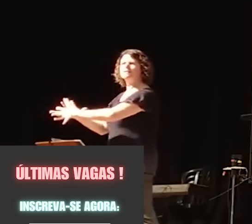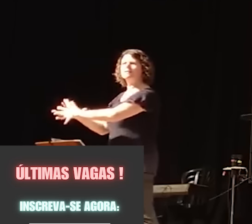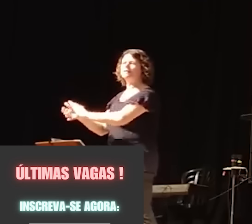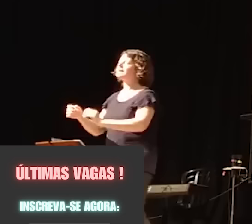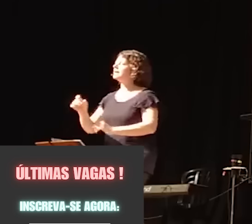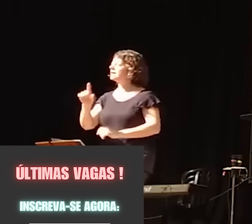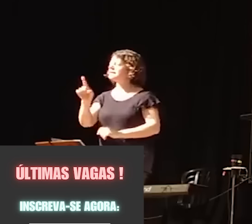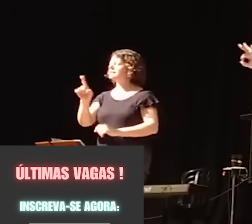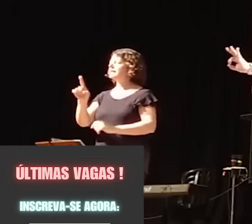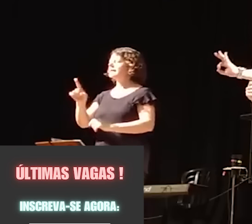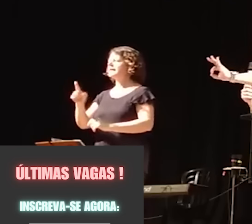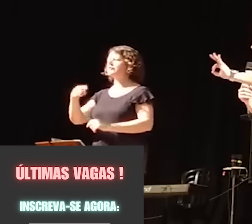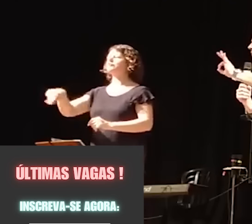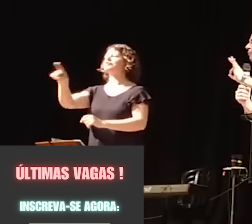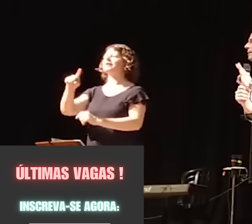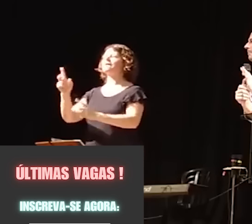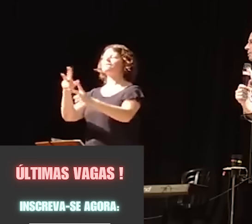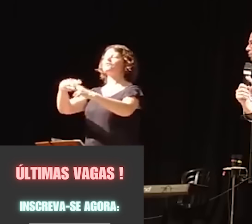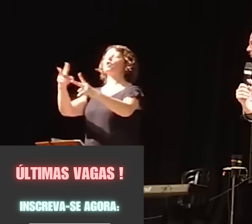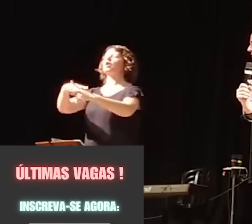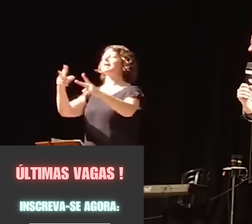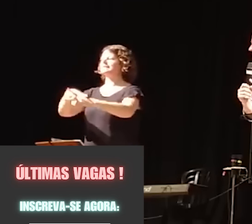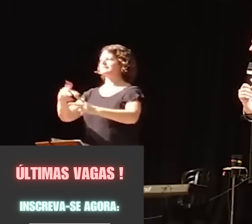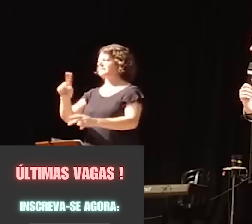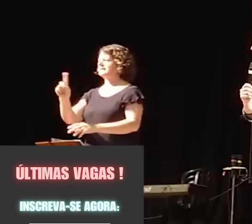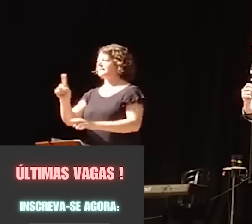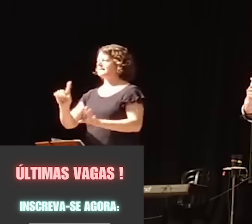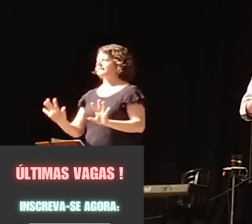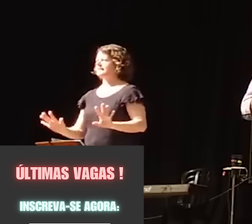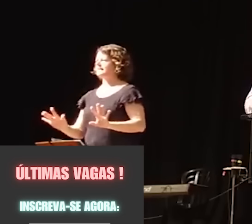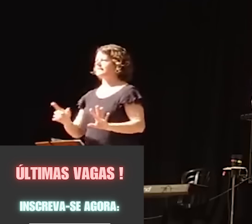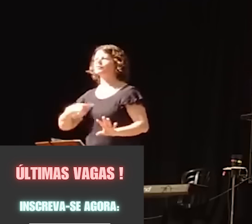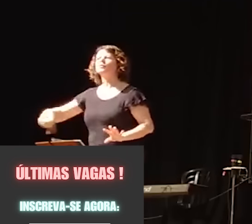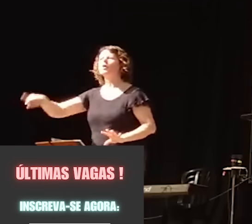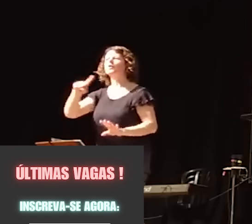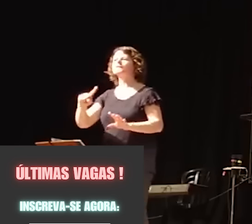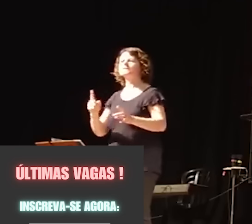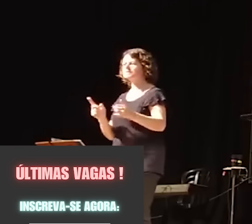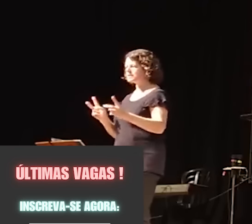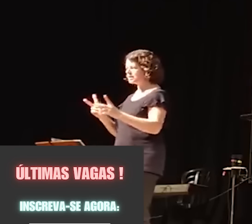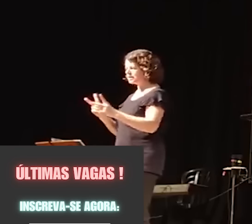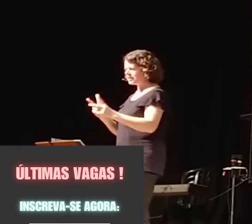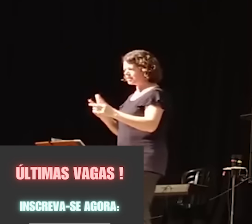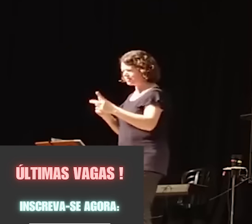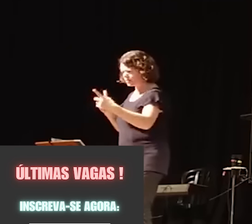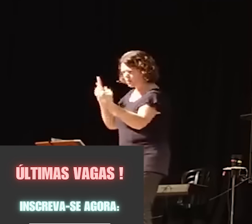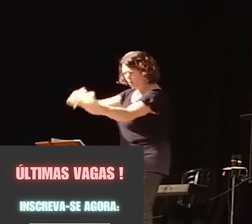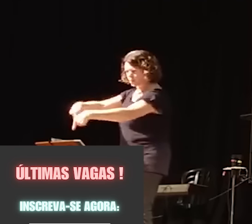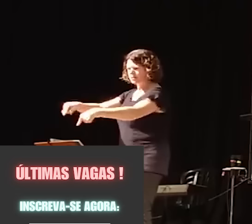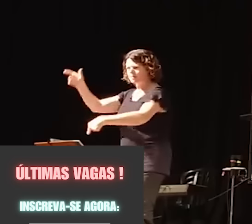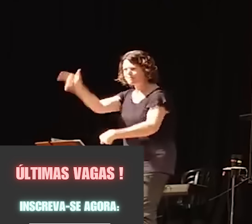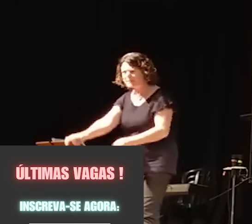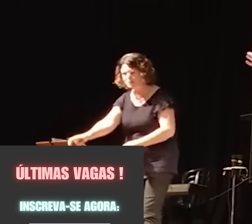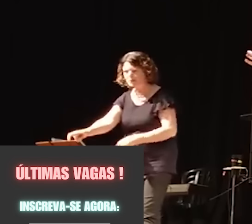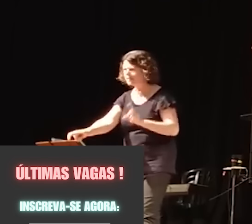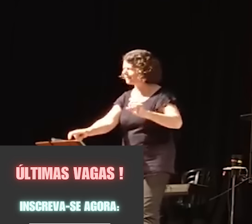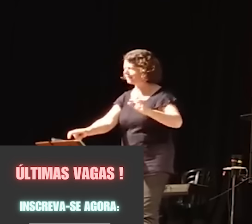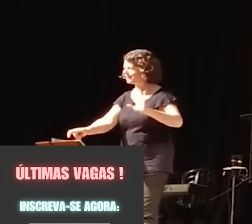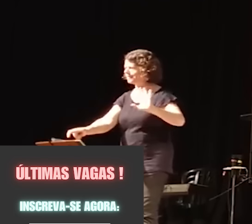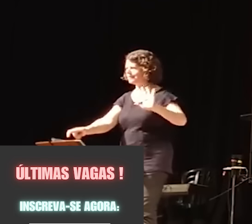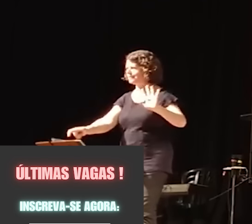pessoas não nossa luta não é contra pessoas a sua luta não é contra o amante da tua